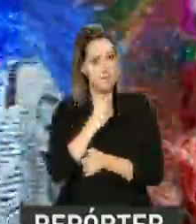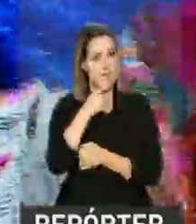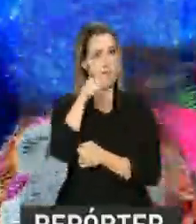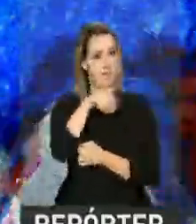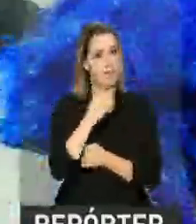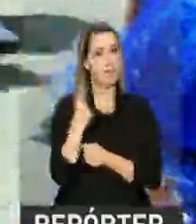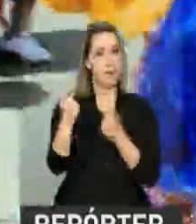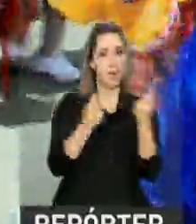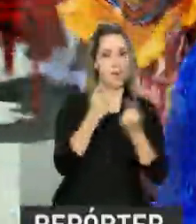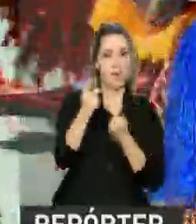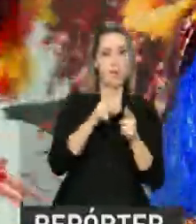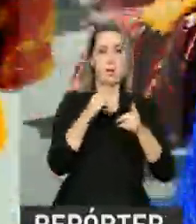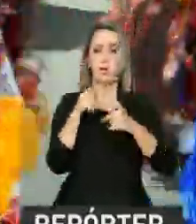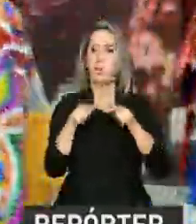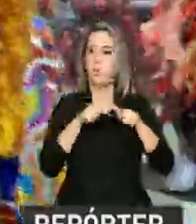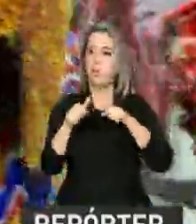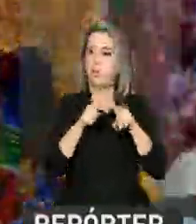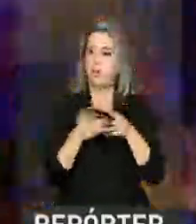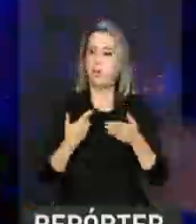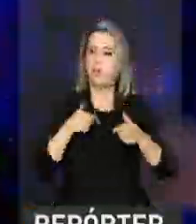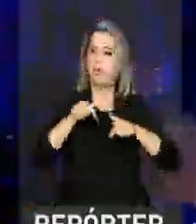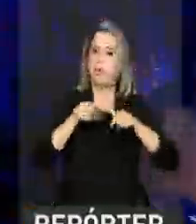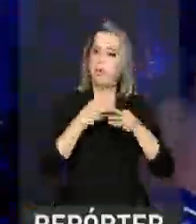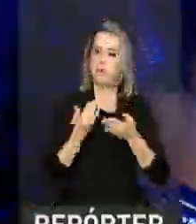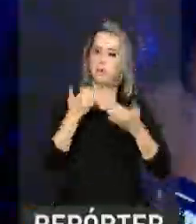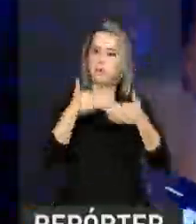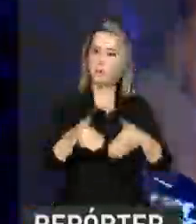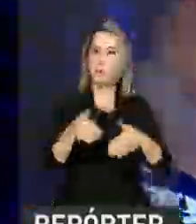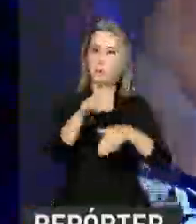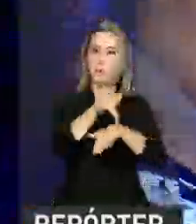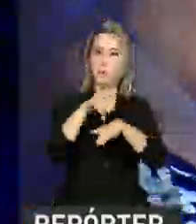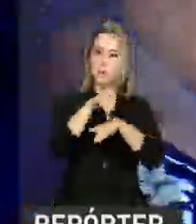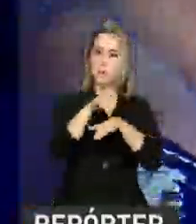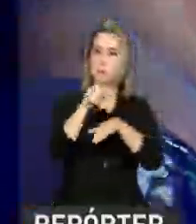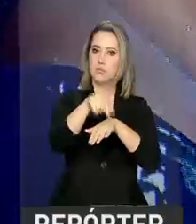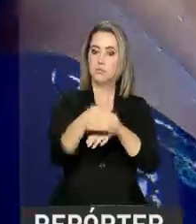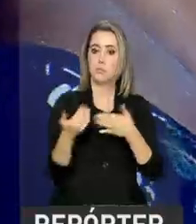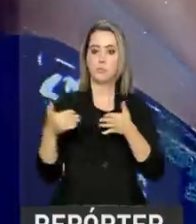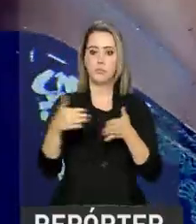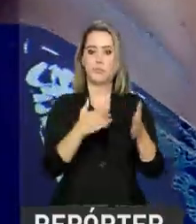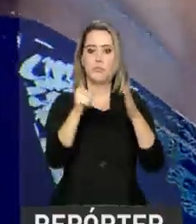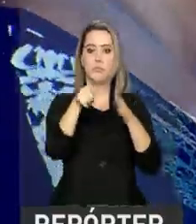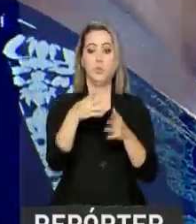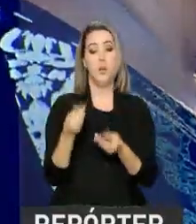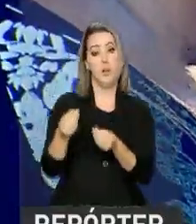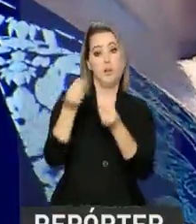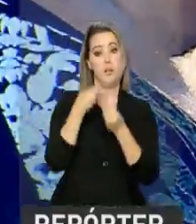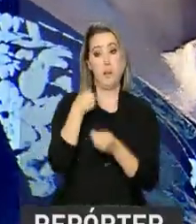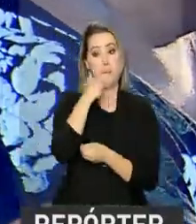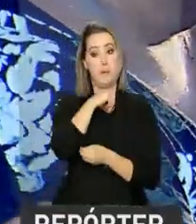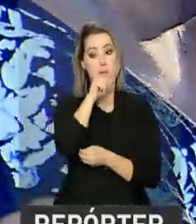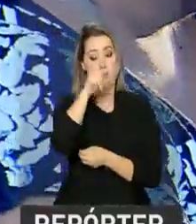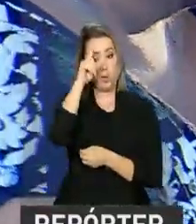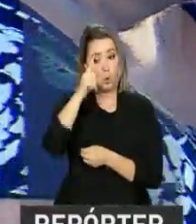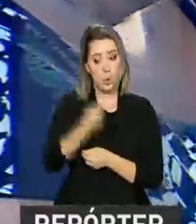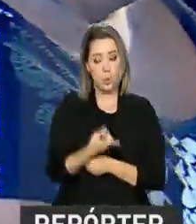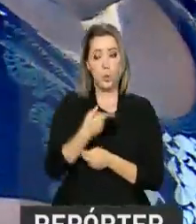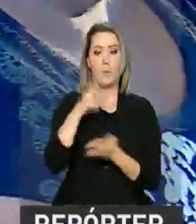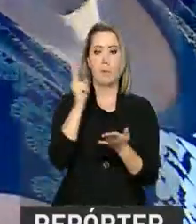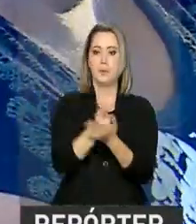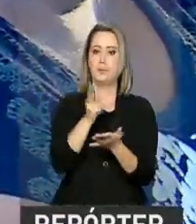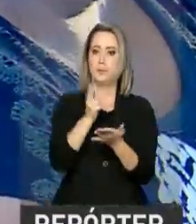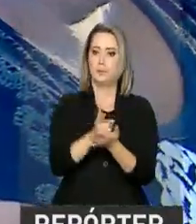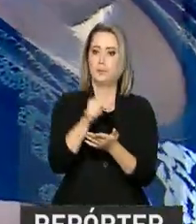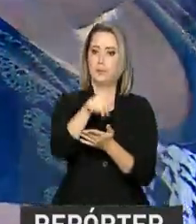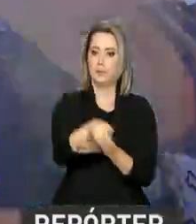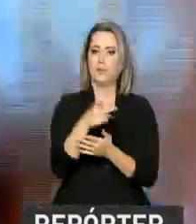sua parte para botar o maracatu na rua. Ceissa recebeu a tarefa da mãe e, apesar das dificuldades, segue à frente do